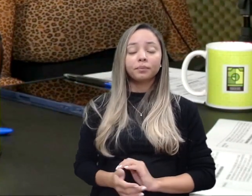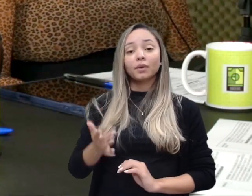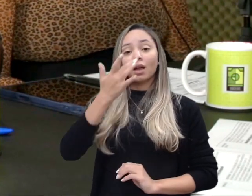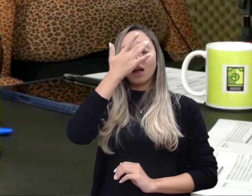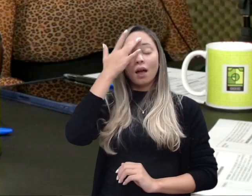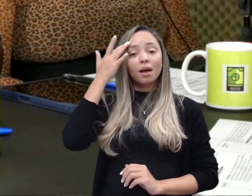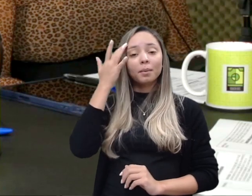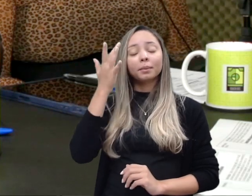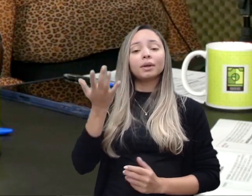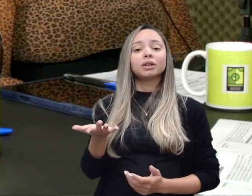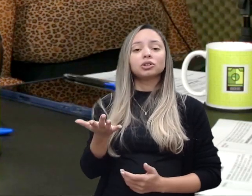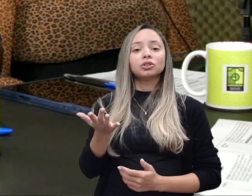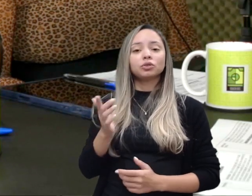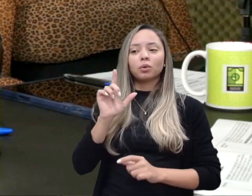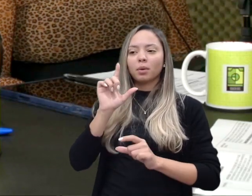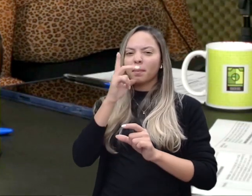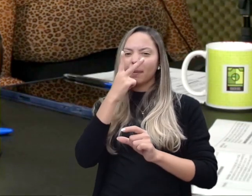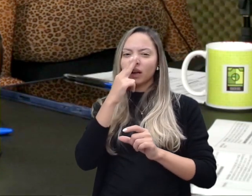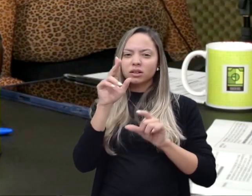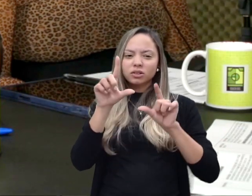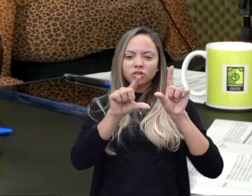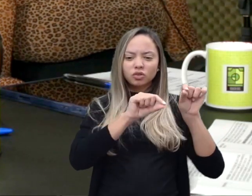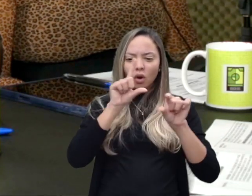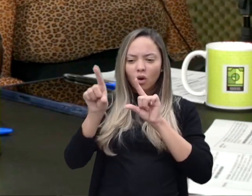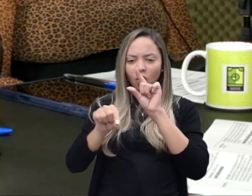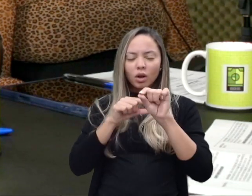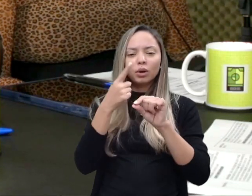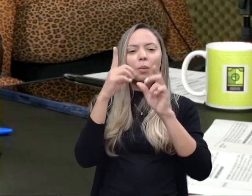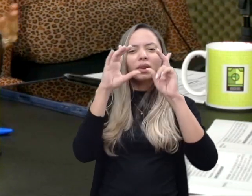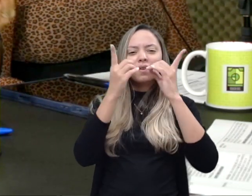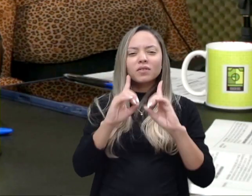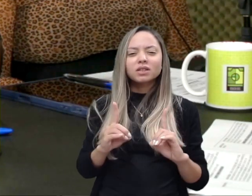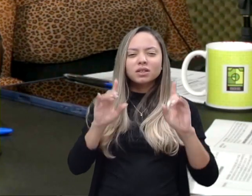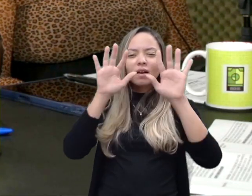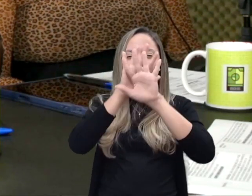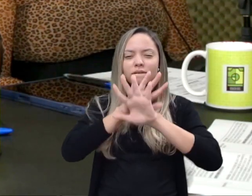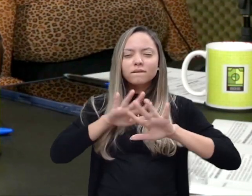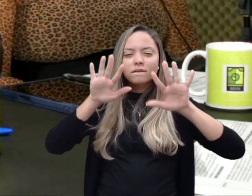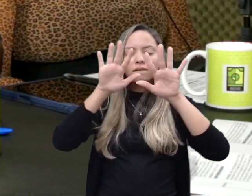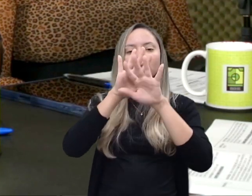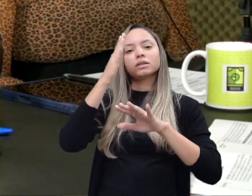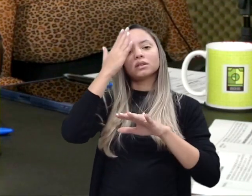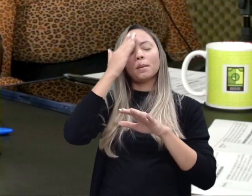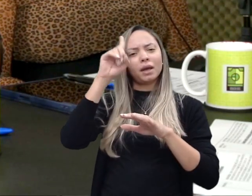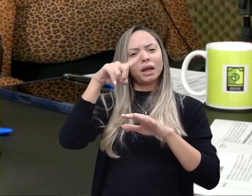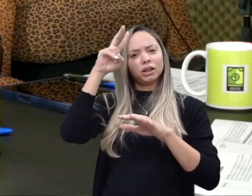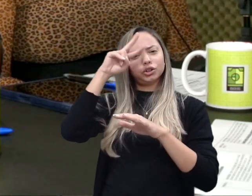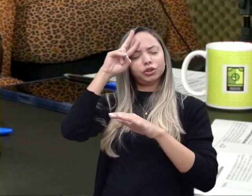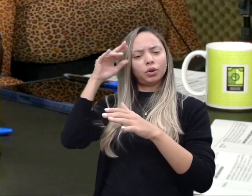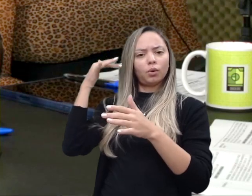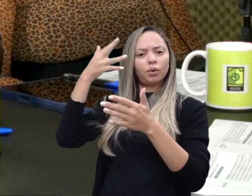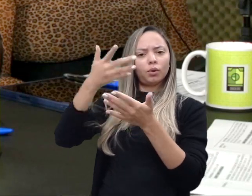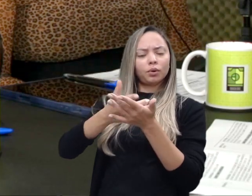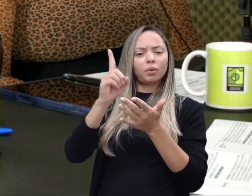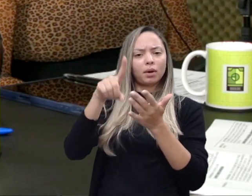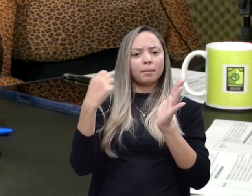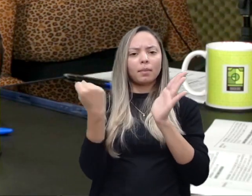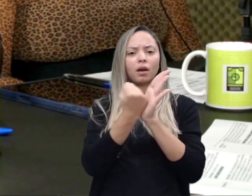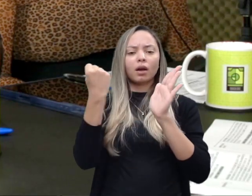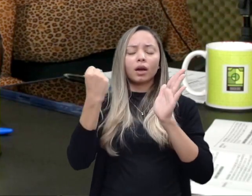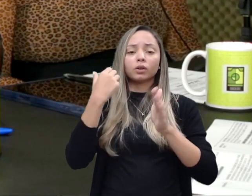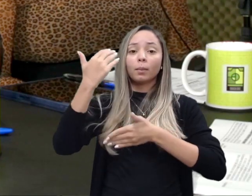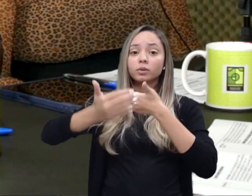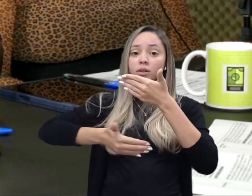menos aparente. Talvez uma deficiência física. Até, isso vem histórico, isso é histórico. Quando a gente pensa até no processo de